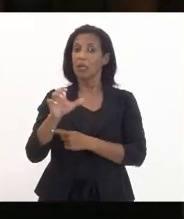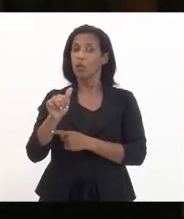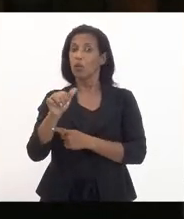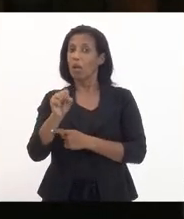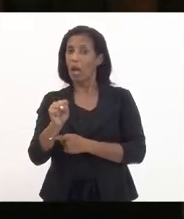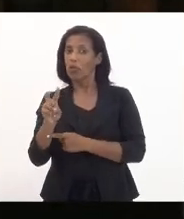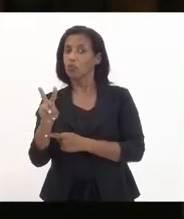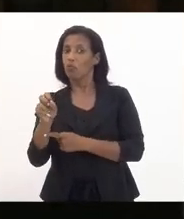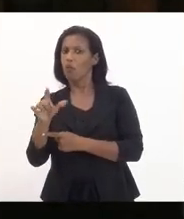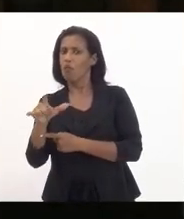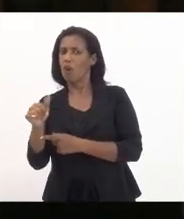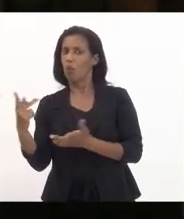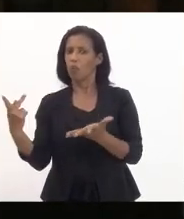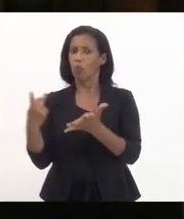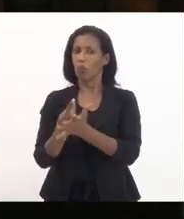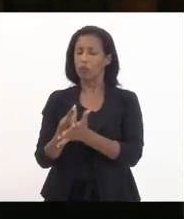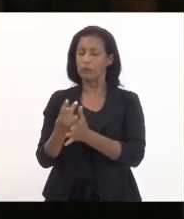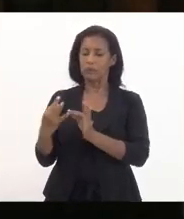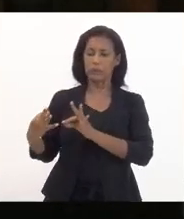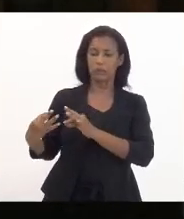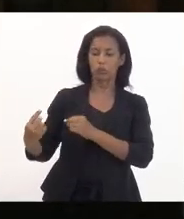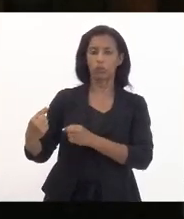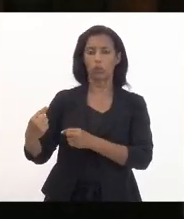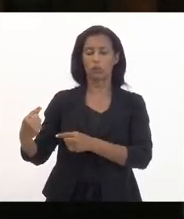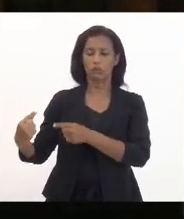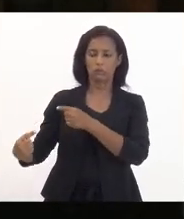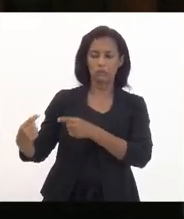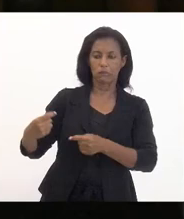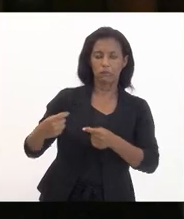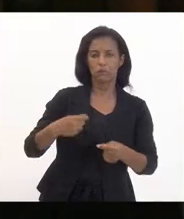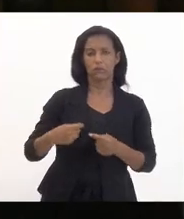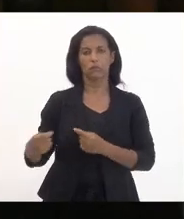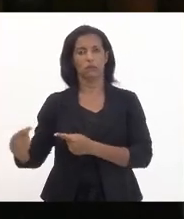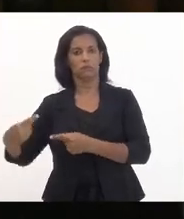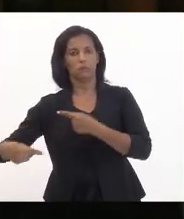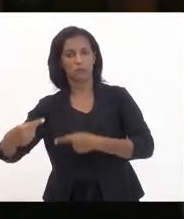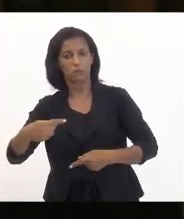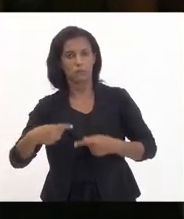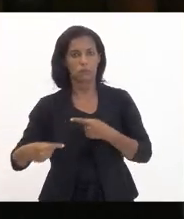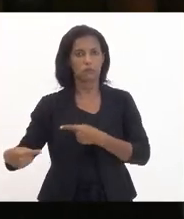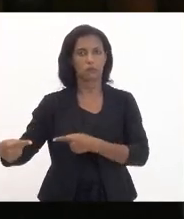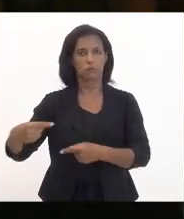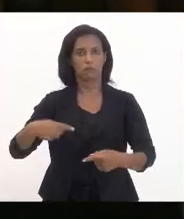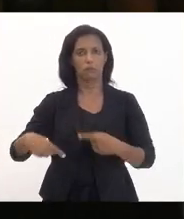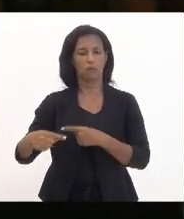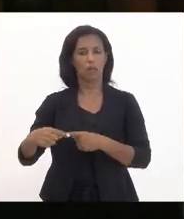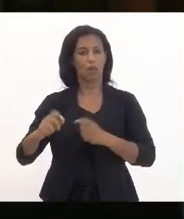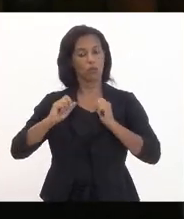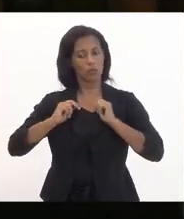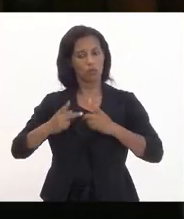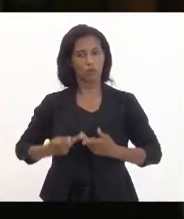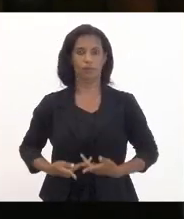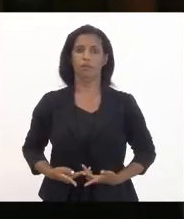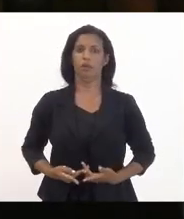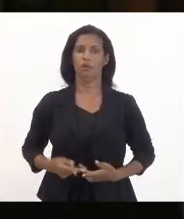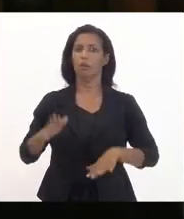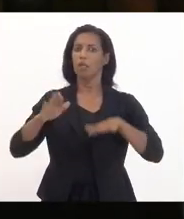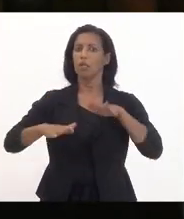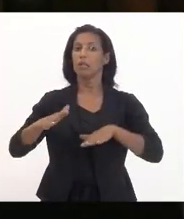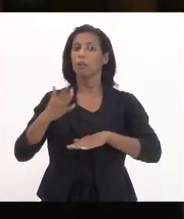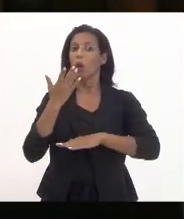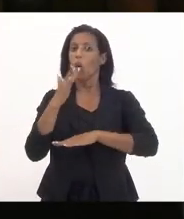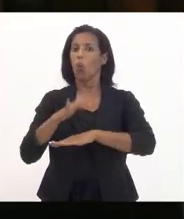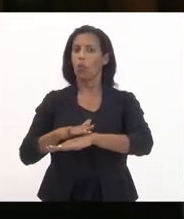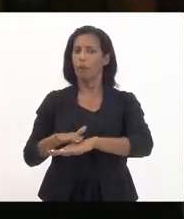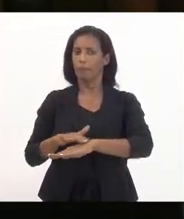Valongo acontecia toda a negociação, o vilipêndio ao ser humano, independente da cor da